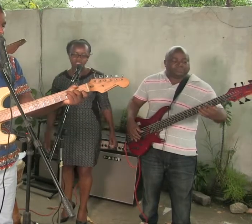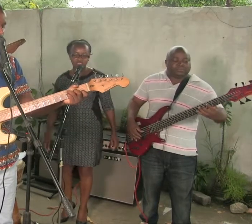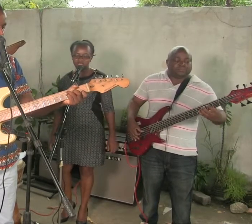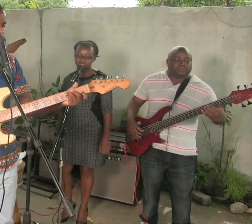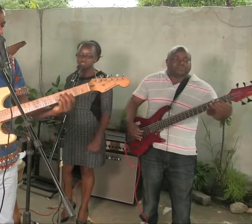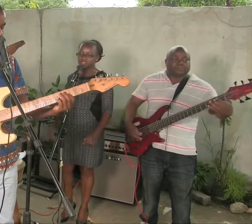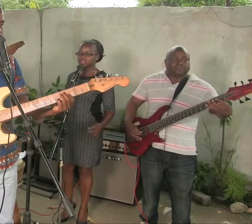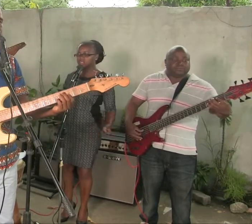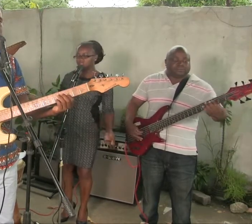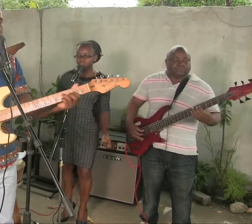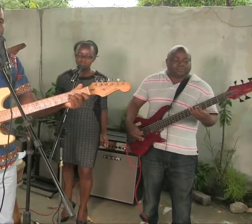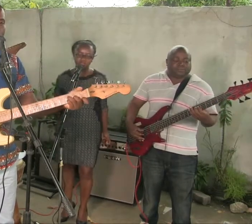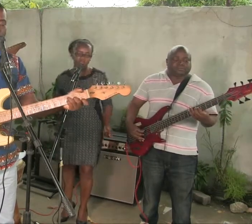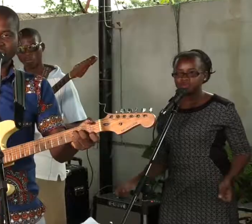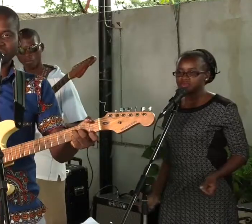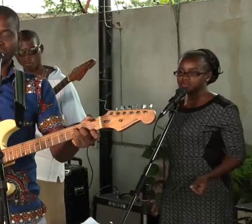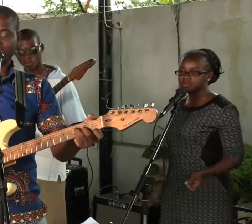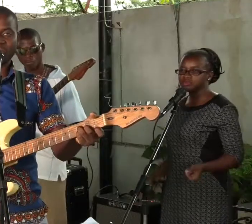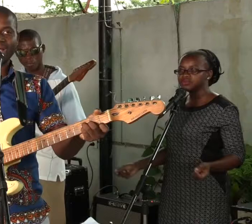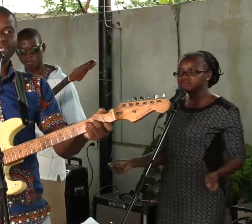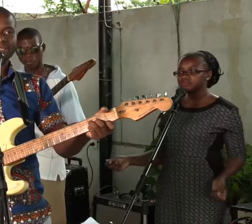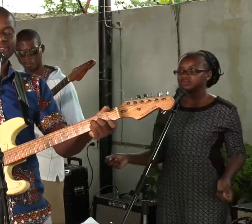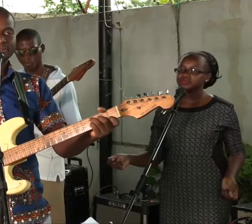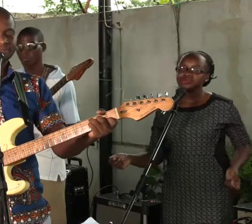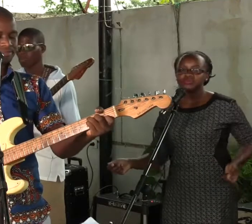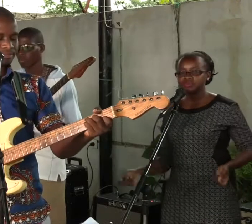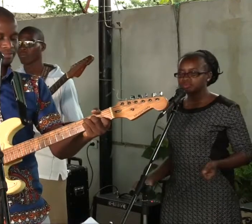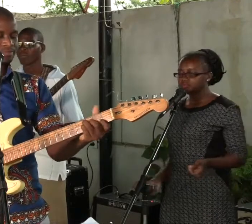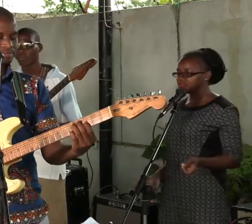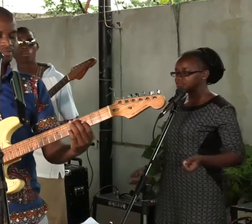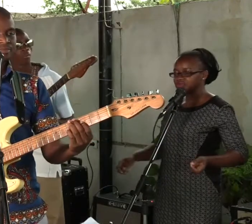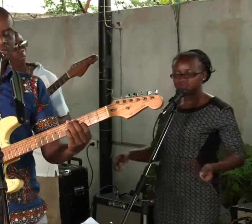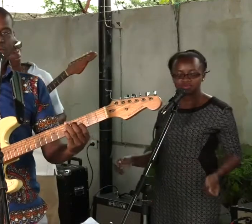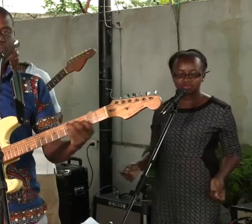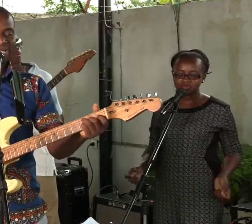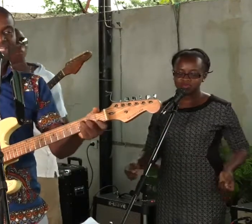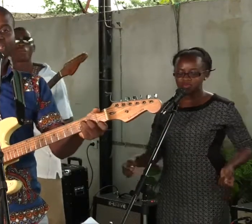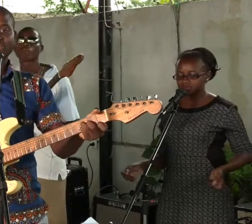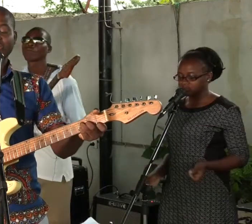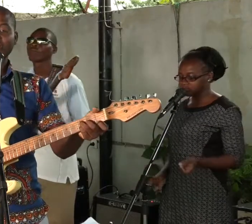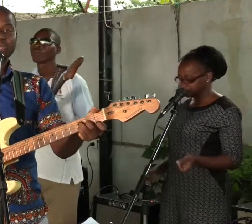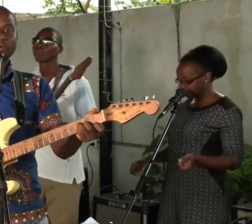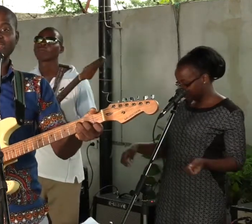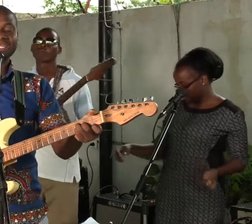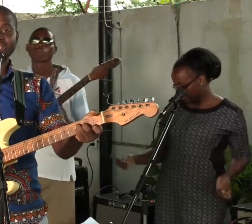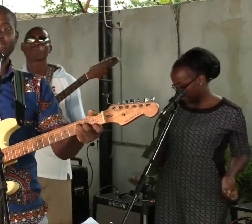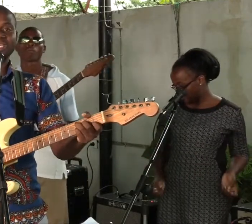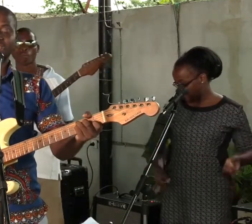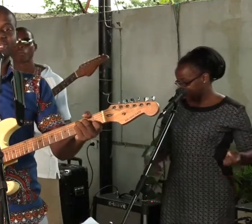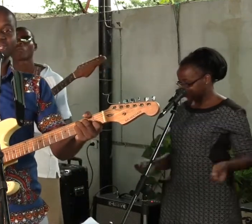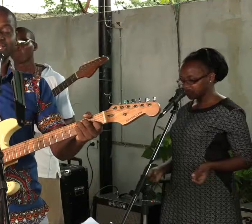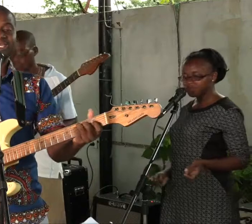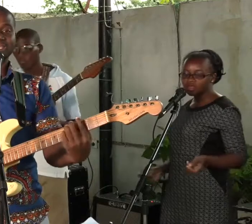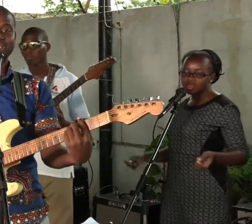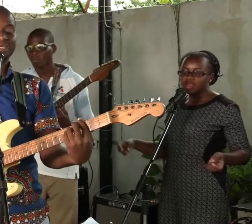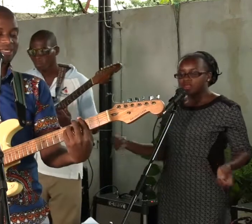Somos todos iguais Diante de Onipotente